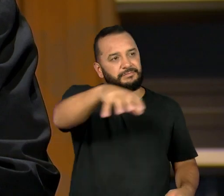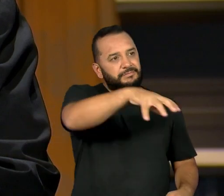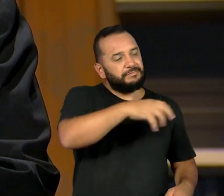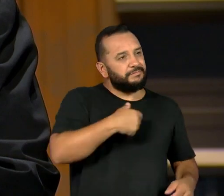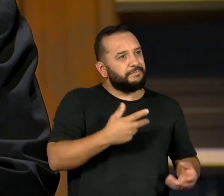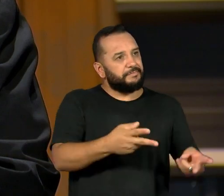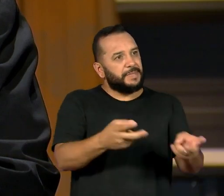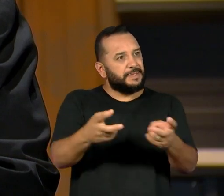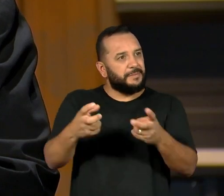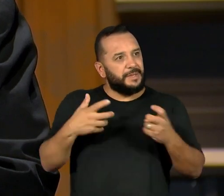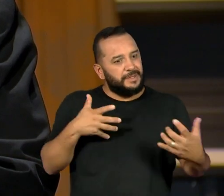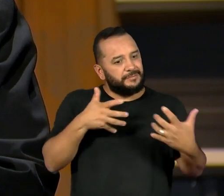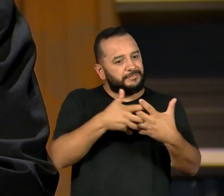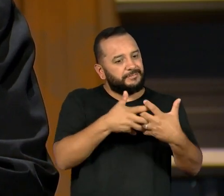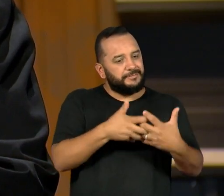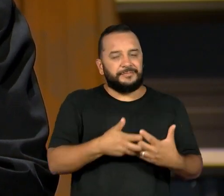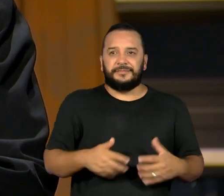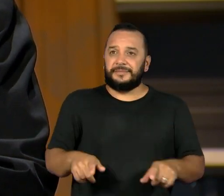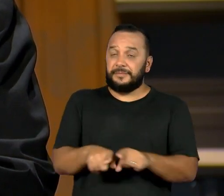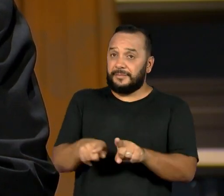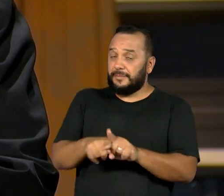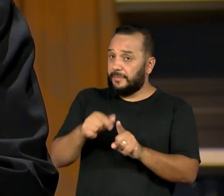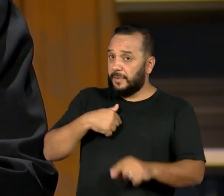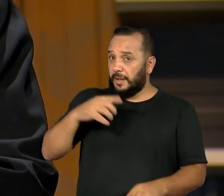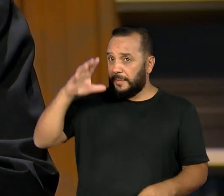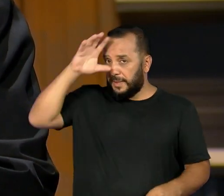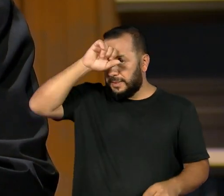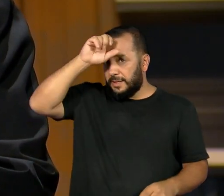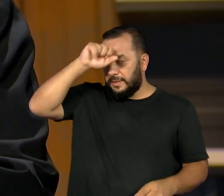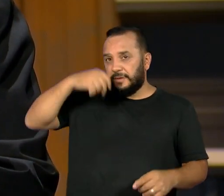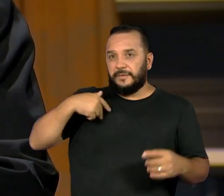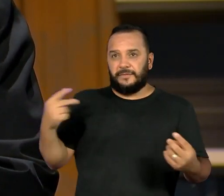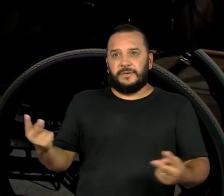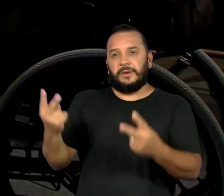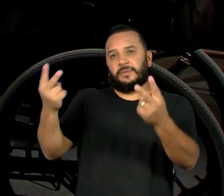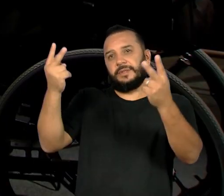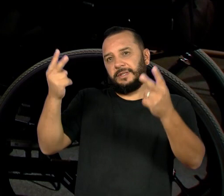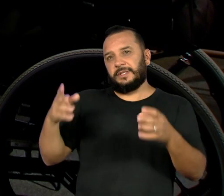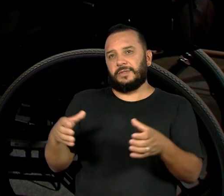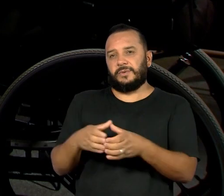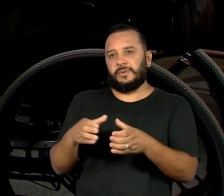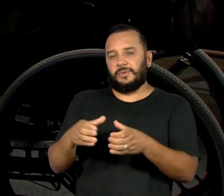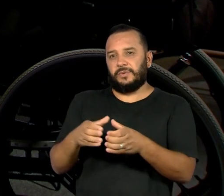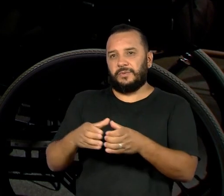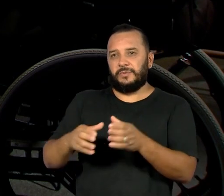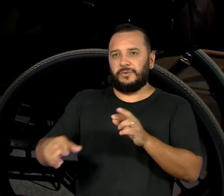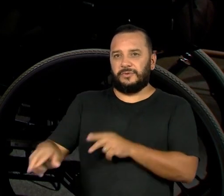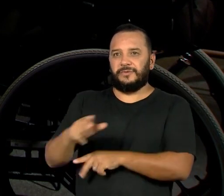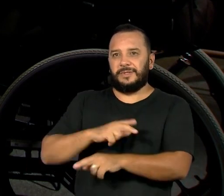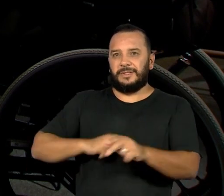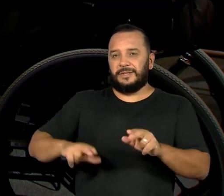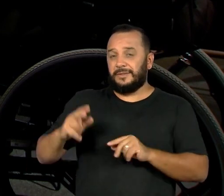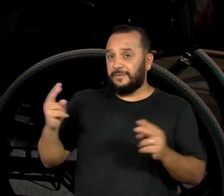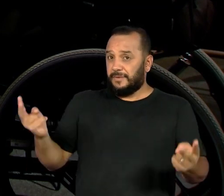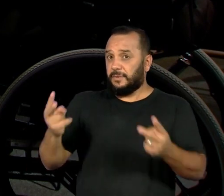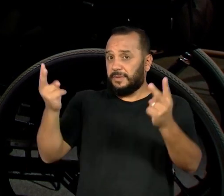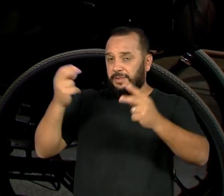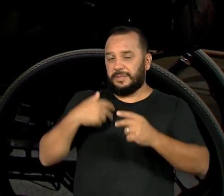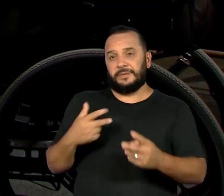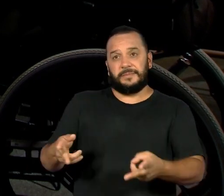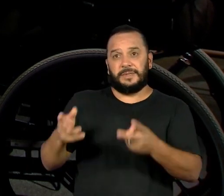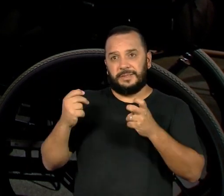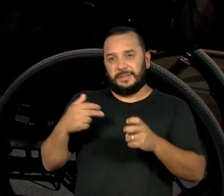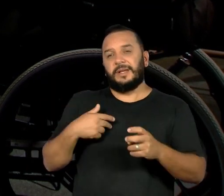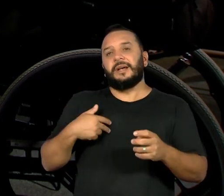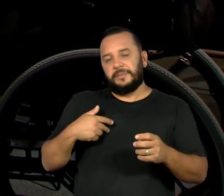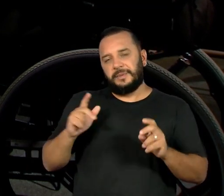E de um aprendizado que valoriza a diferença que está no grupo, enxergando essa pluralidade